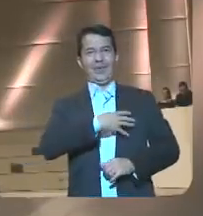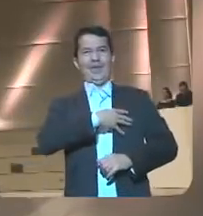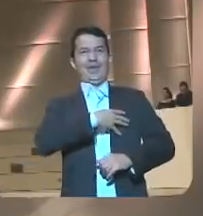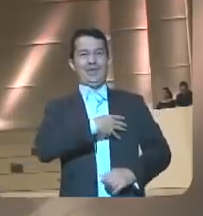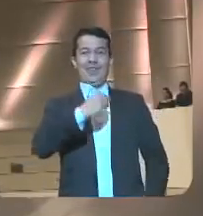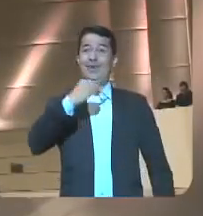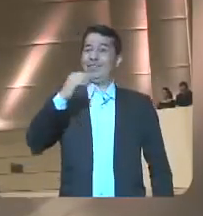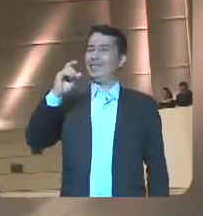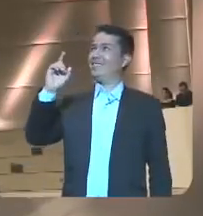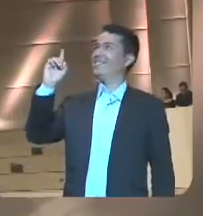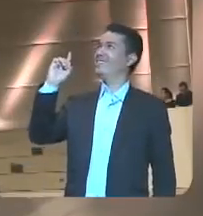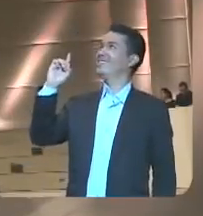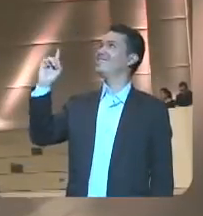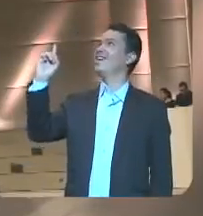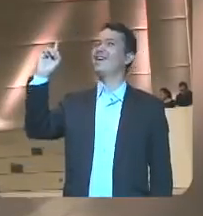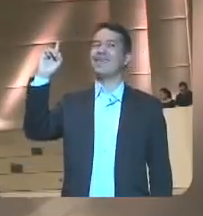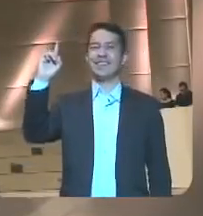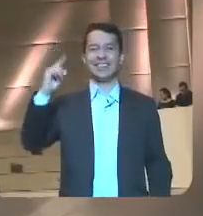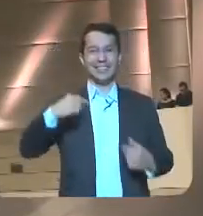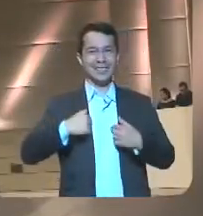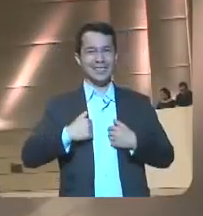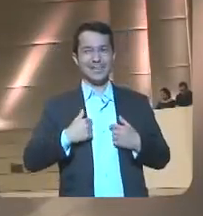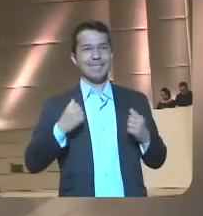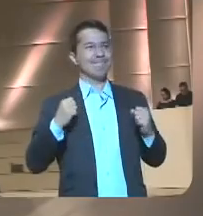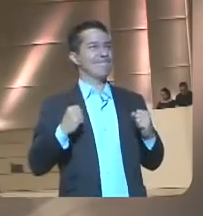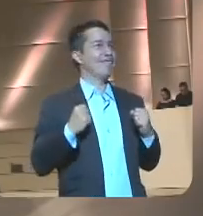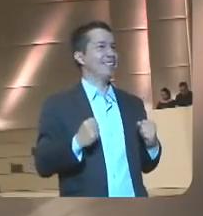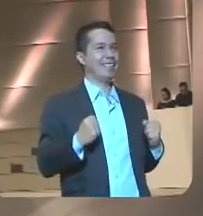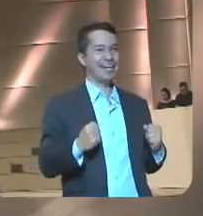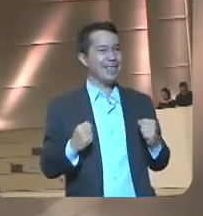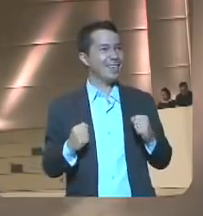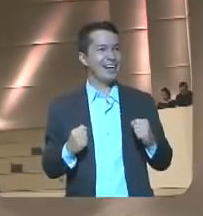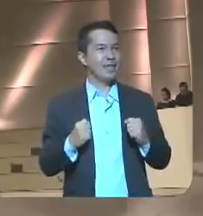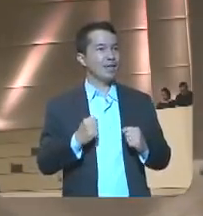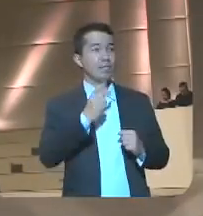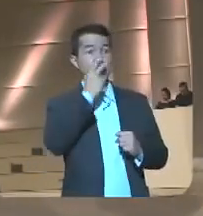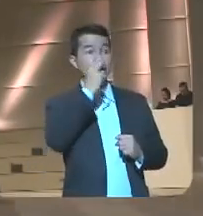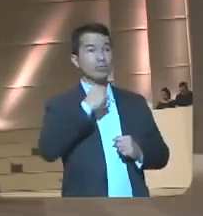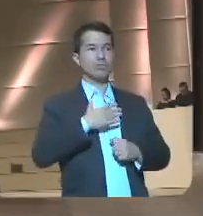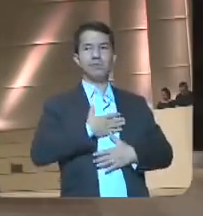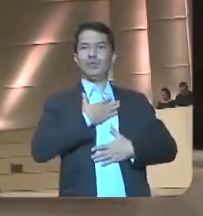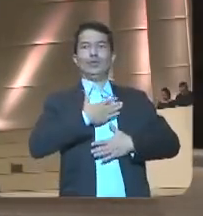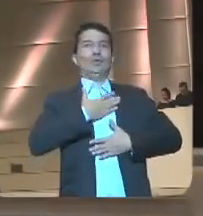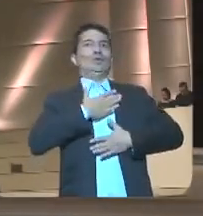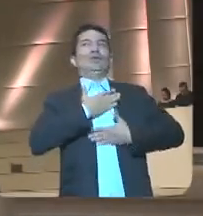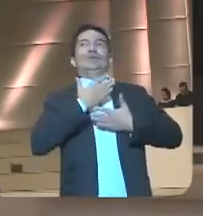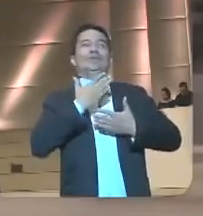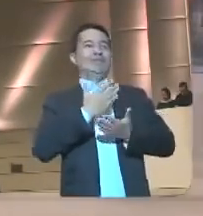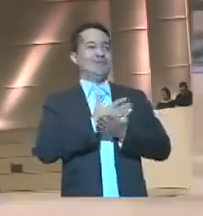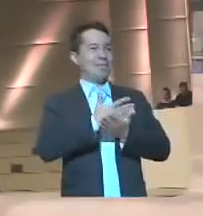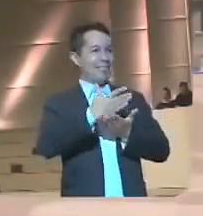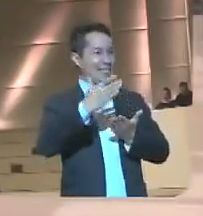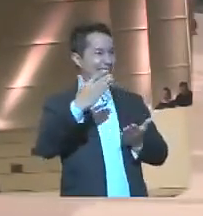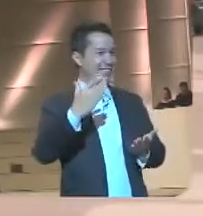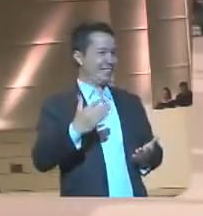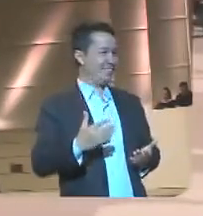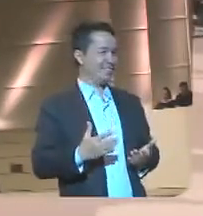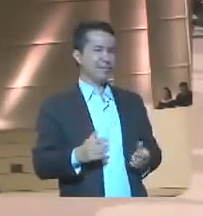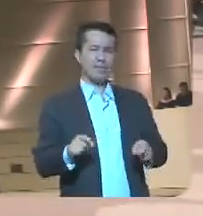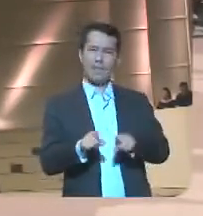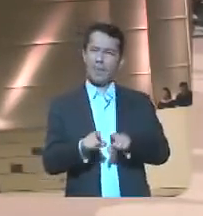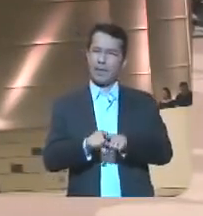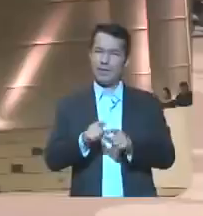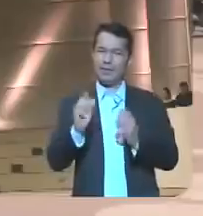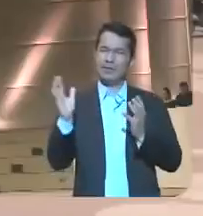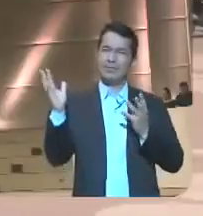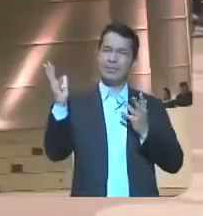sou filho amado de deus mas é testemunho do espírito santo sabe o que é maravilhoso a bíblia